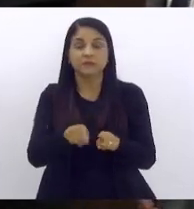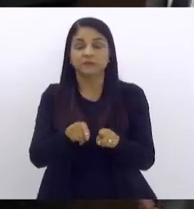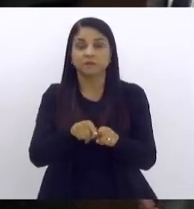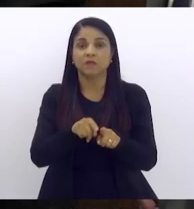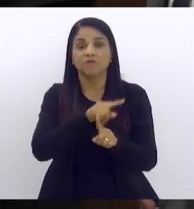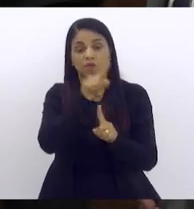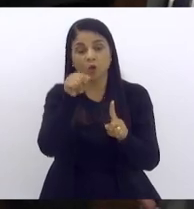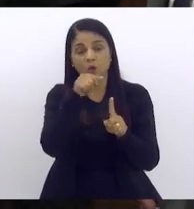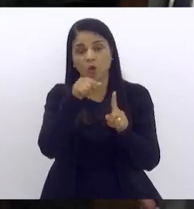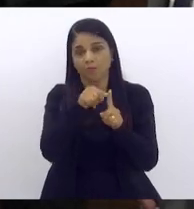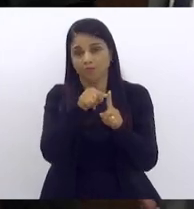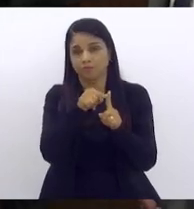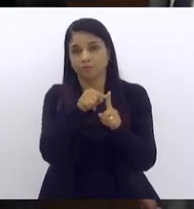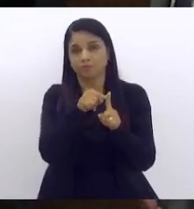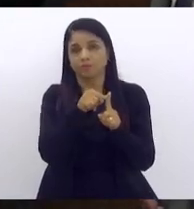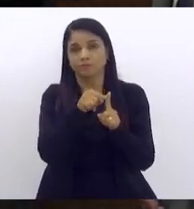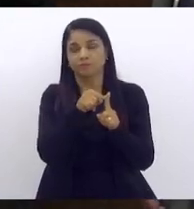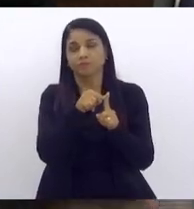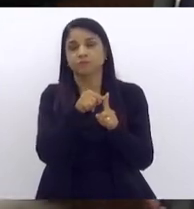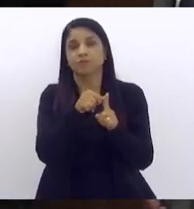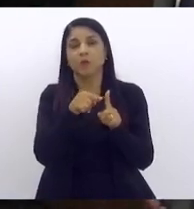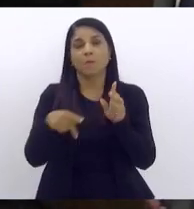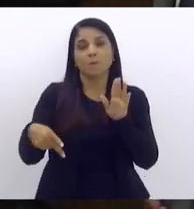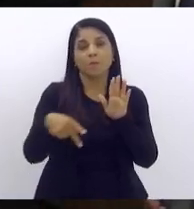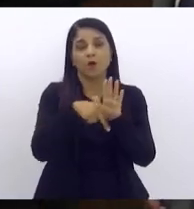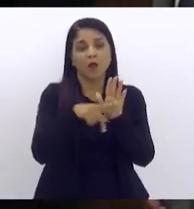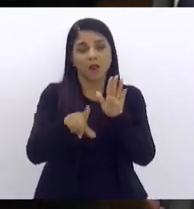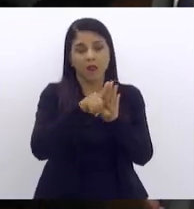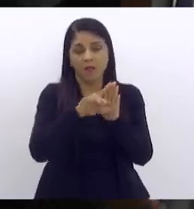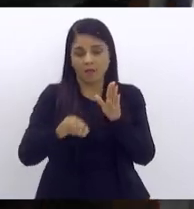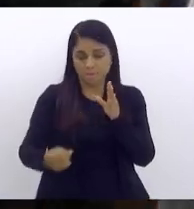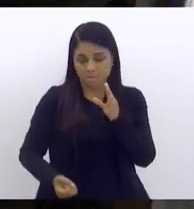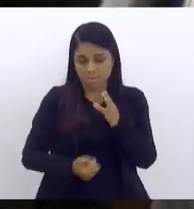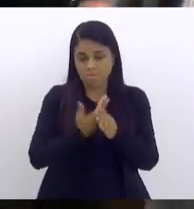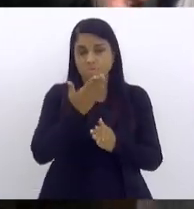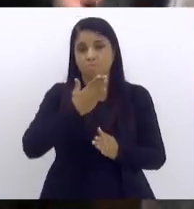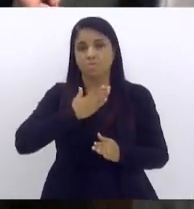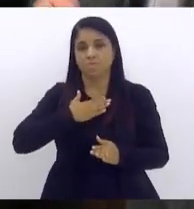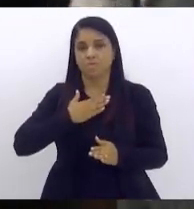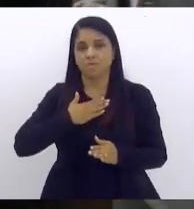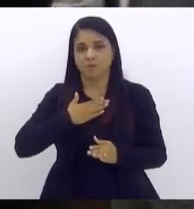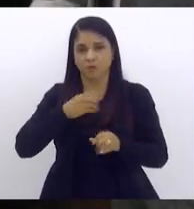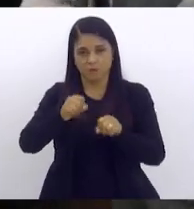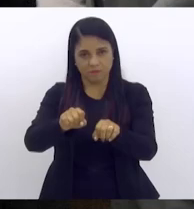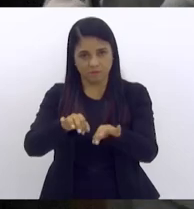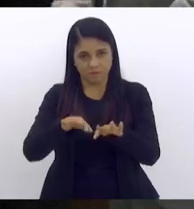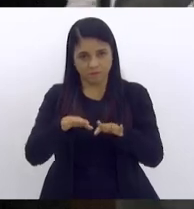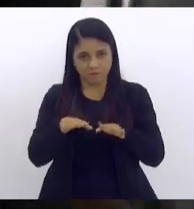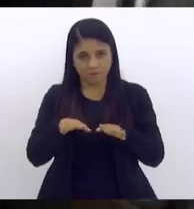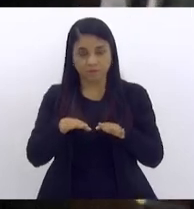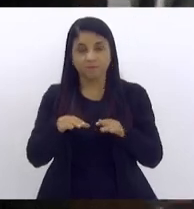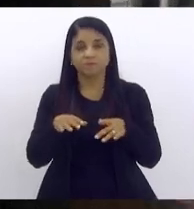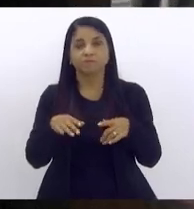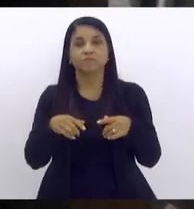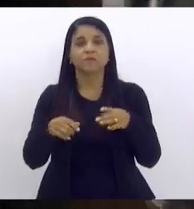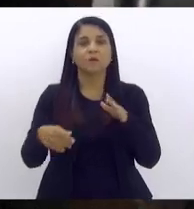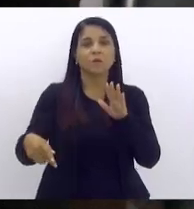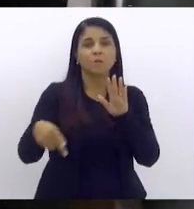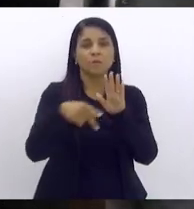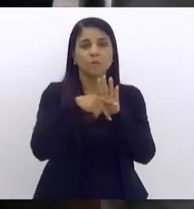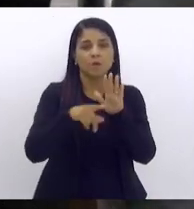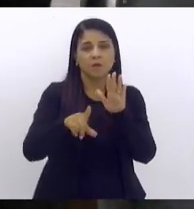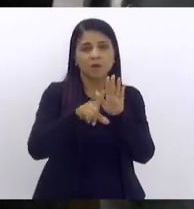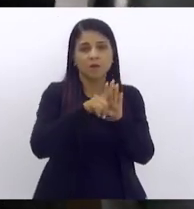exemplo, deputado Pobel, de um projeto de lei de minha autoria nessa casa, o que foi objeto de um projeto de lei de autoria